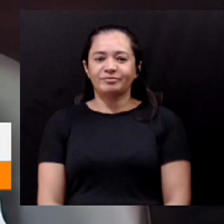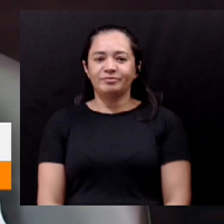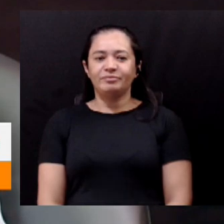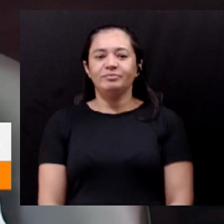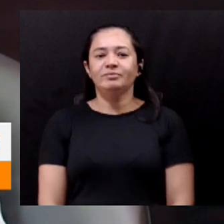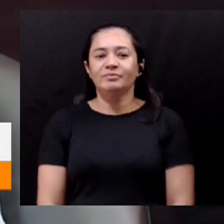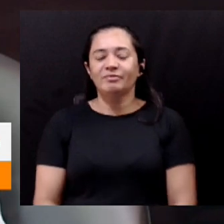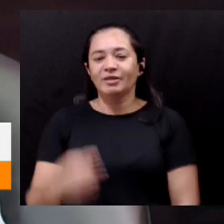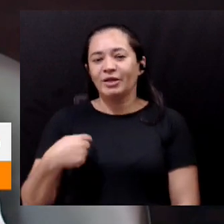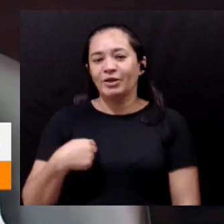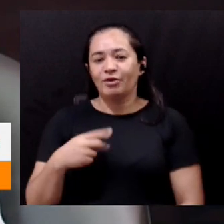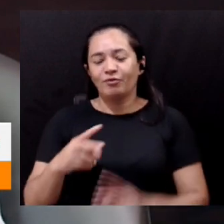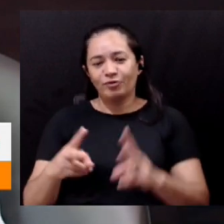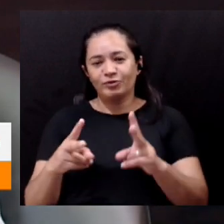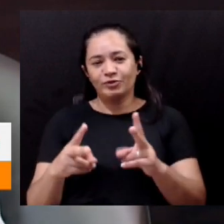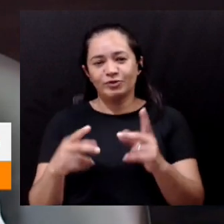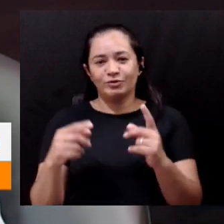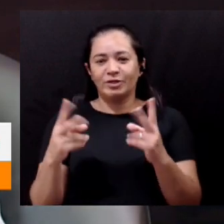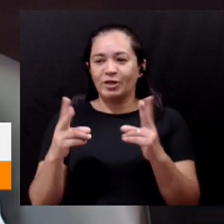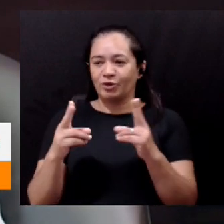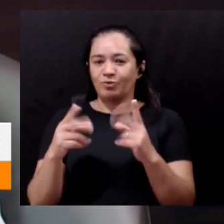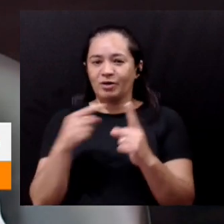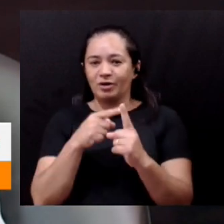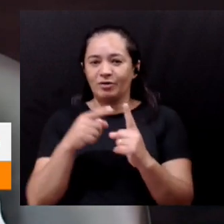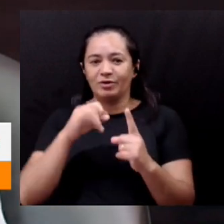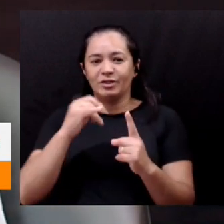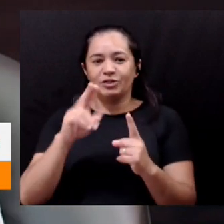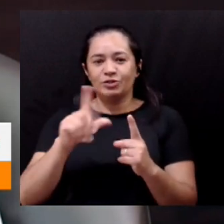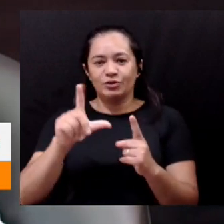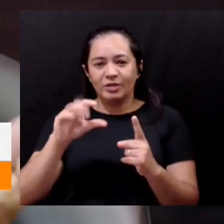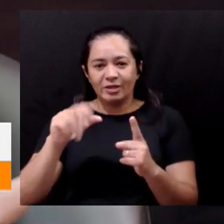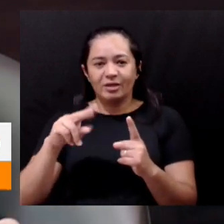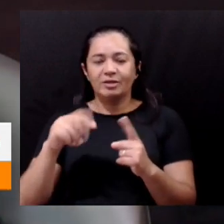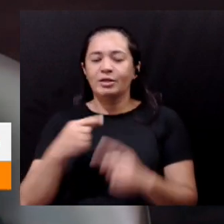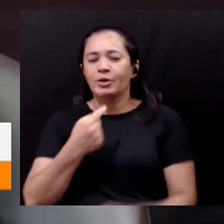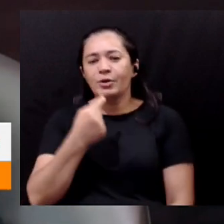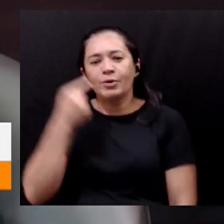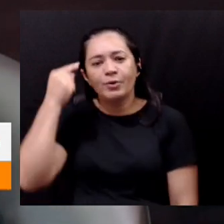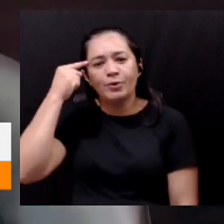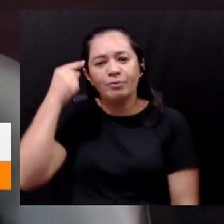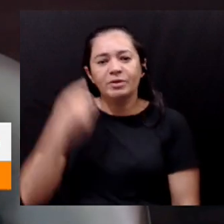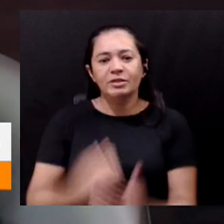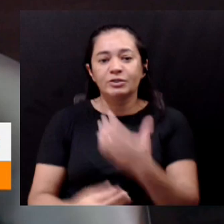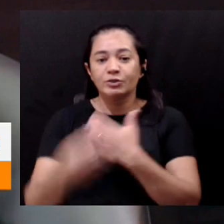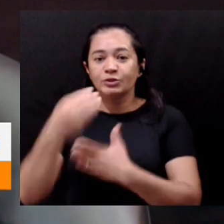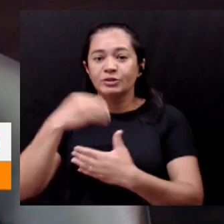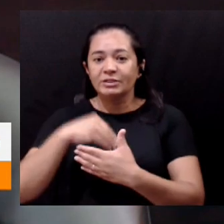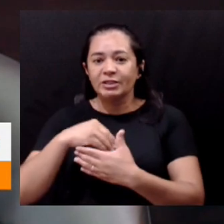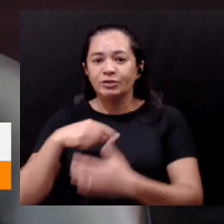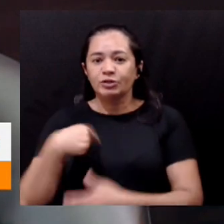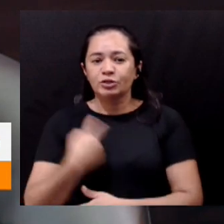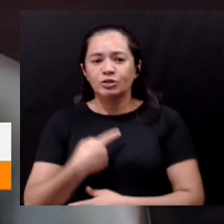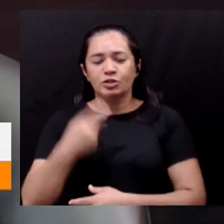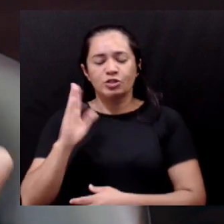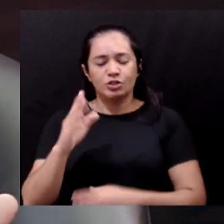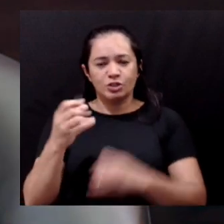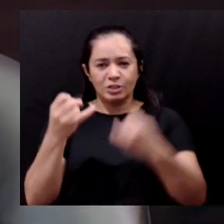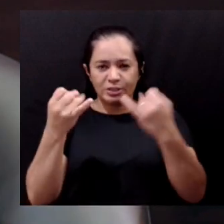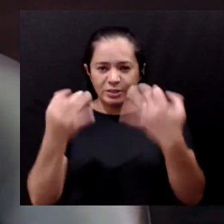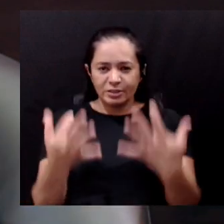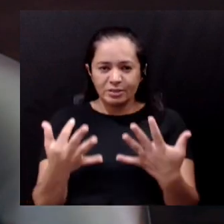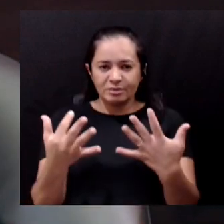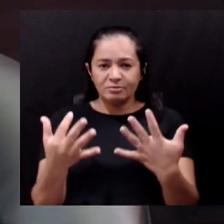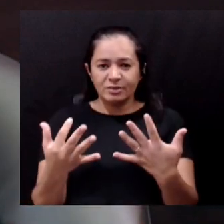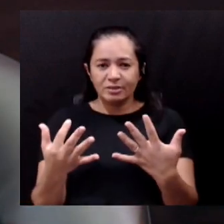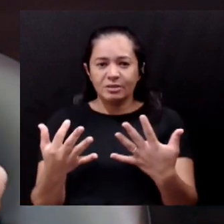linha da doutora Juliana também. Eu penso que dentro de tudo que nós trouxemos, tudo que nós dizemos aqui,